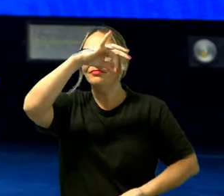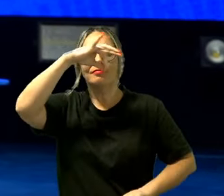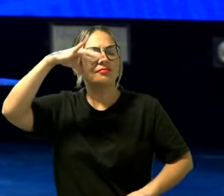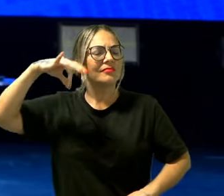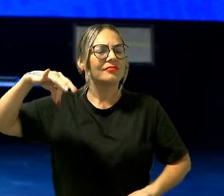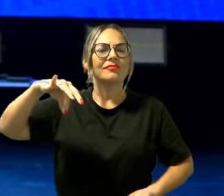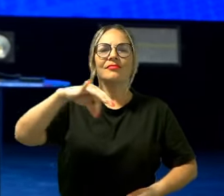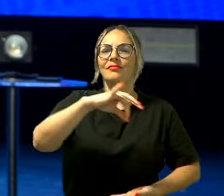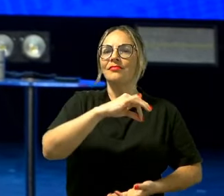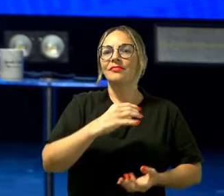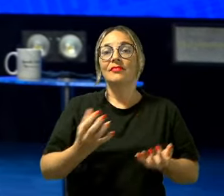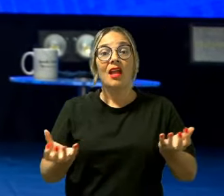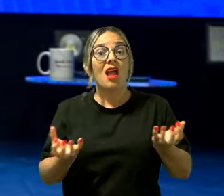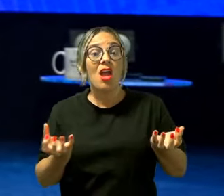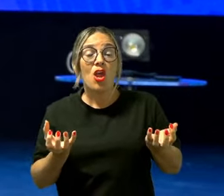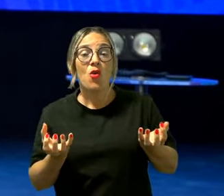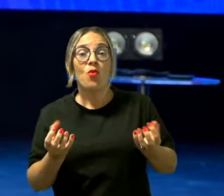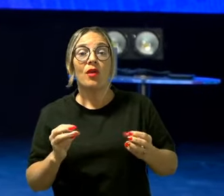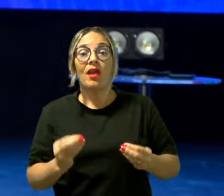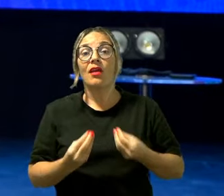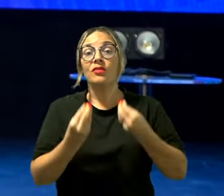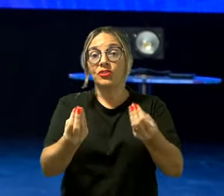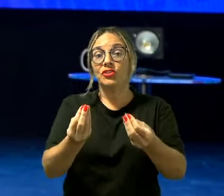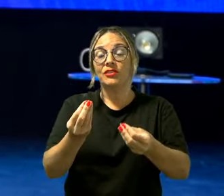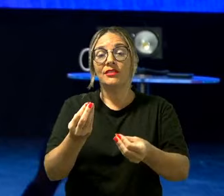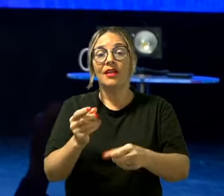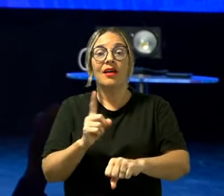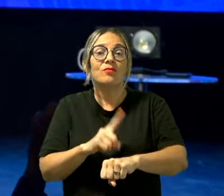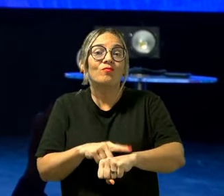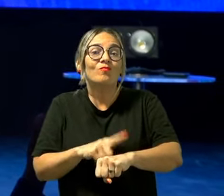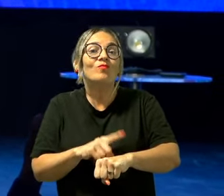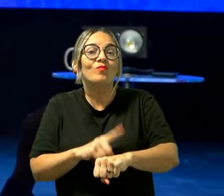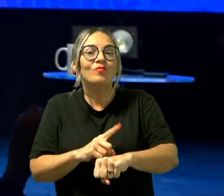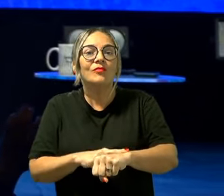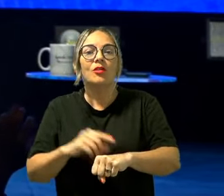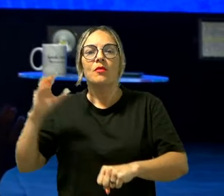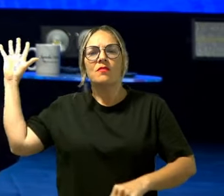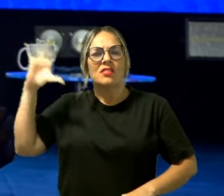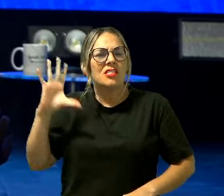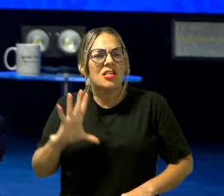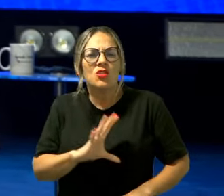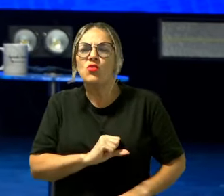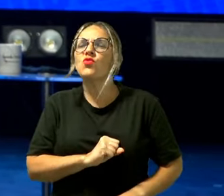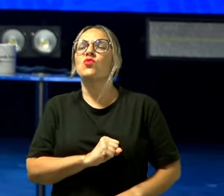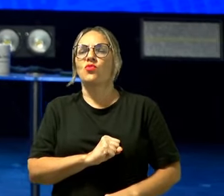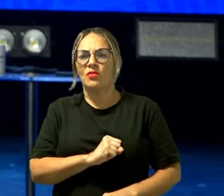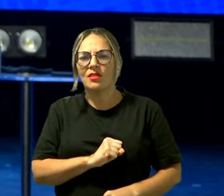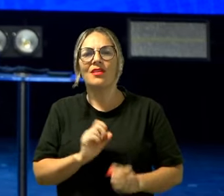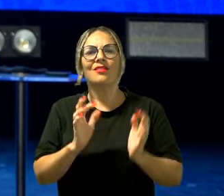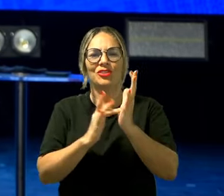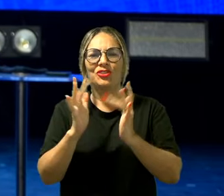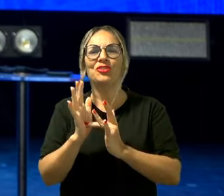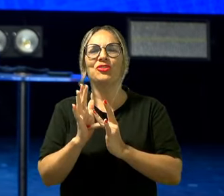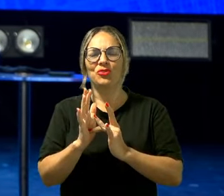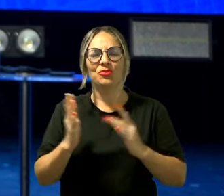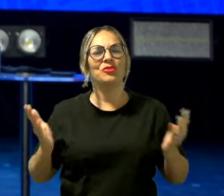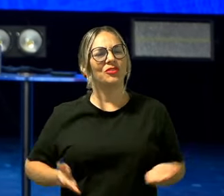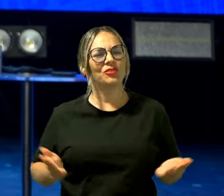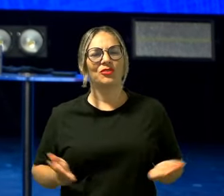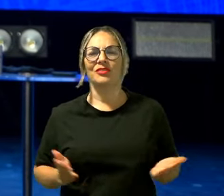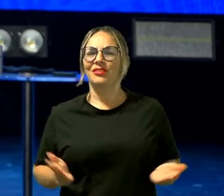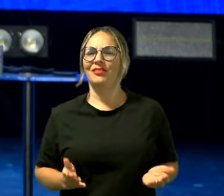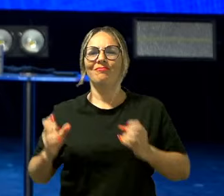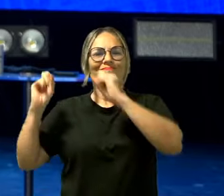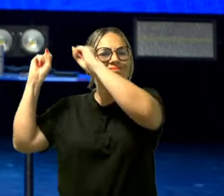Eu quero te dar alguns minutos para você adorar Jesus aí nesse lugar. Tem uma graça de Deus aqui sobre nós hoje, irmão. Tem uma graça de Deus